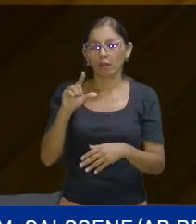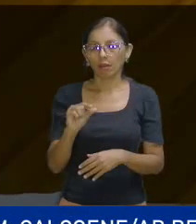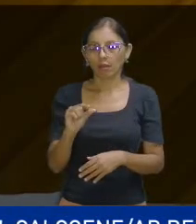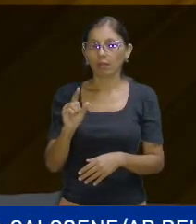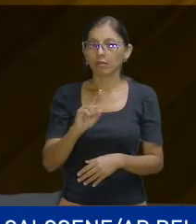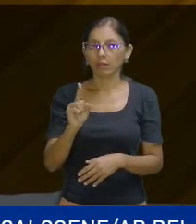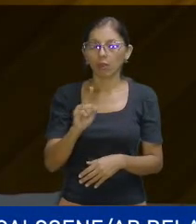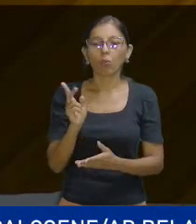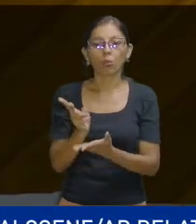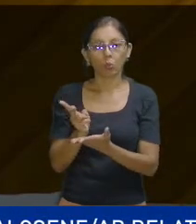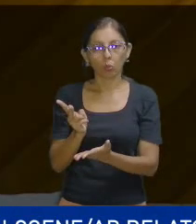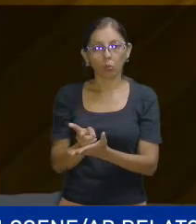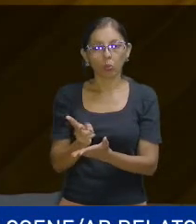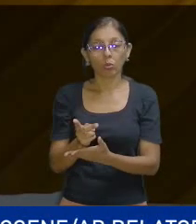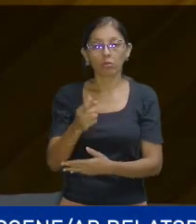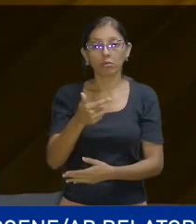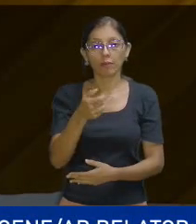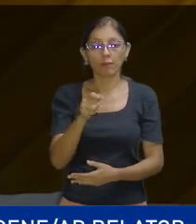majorada.